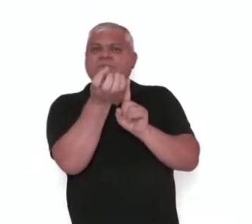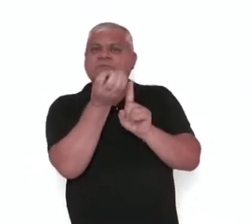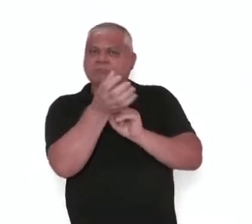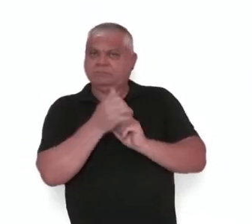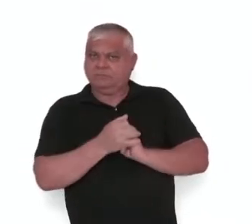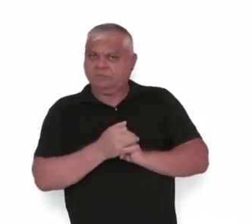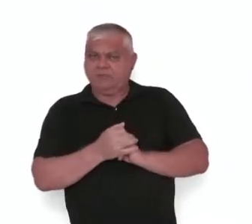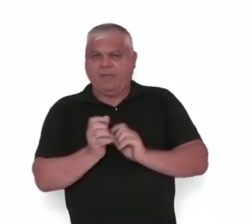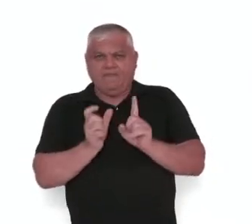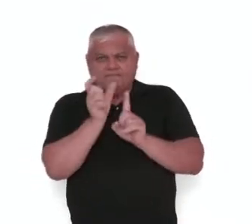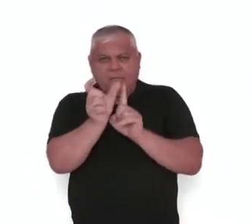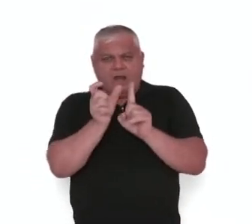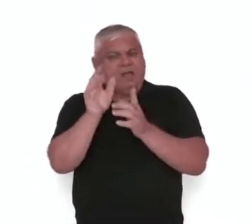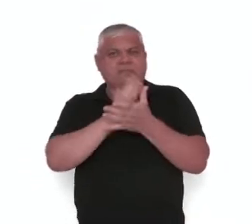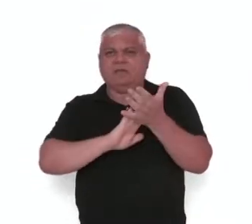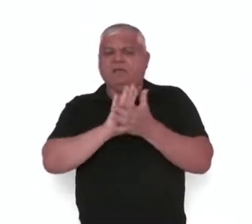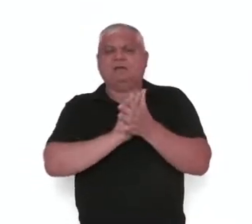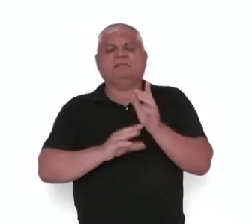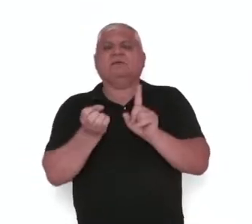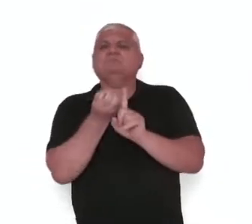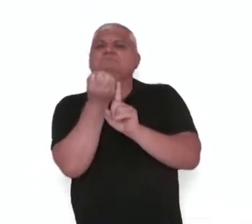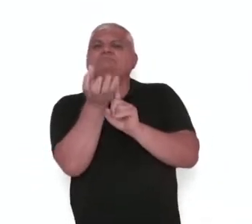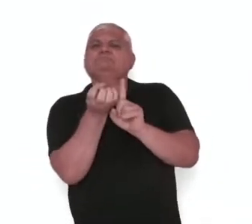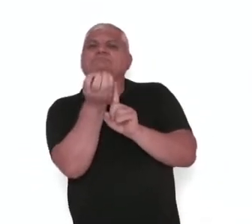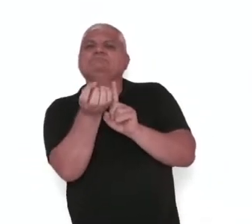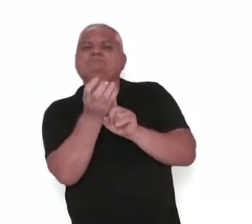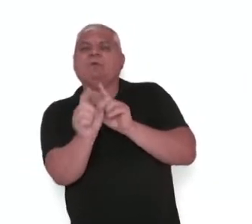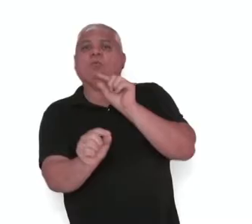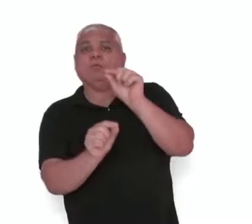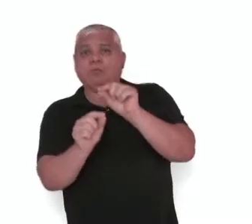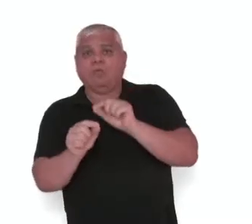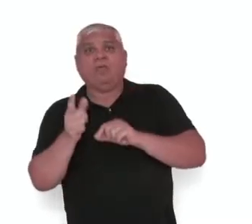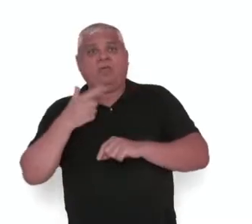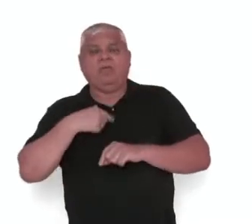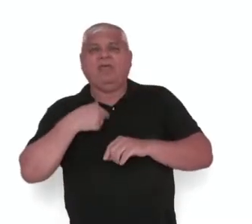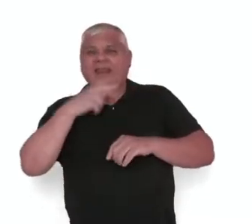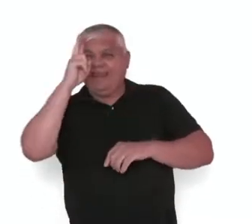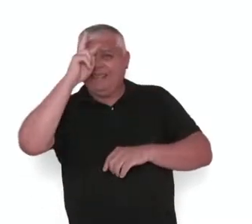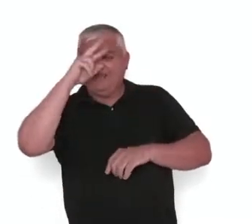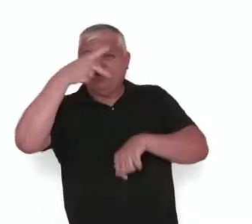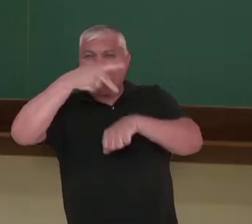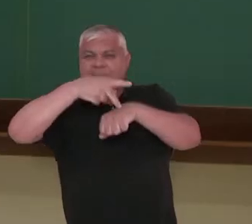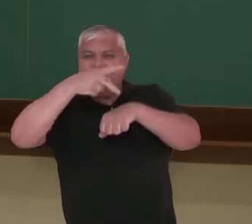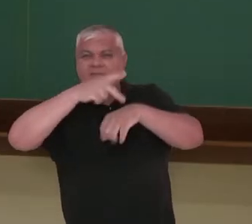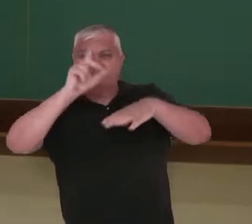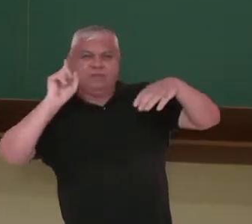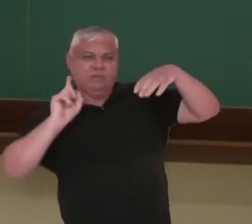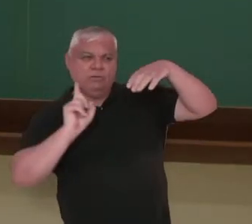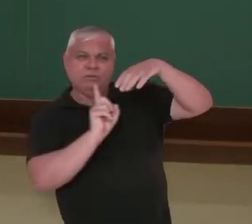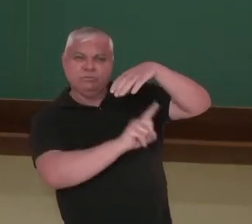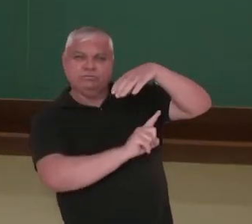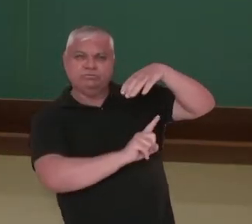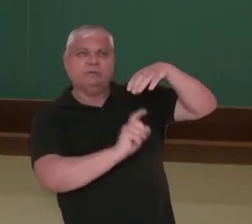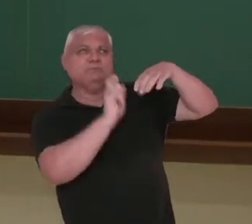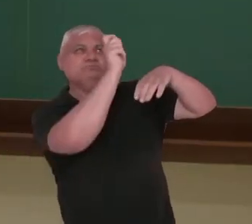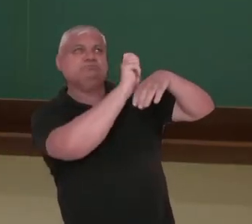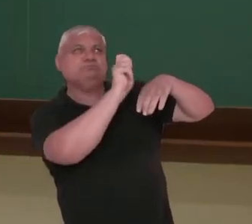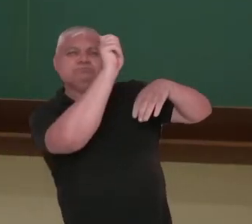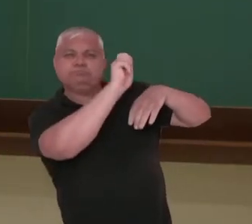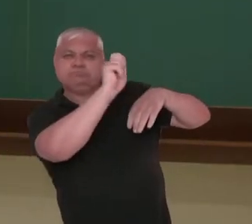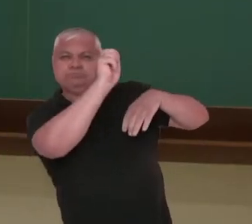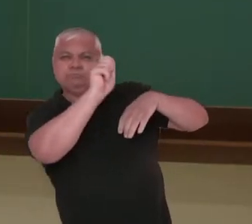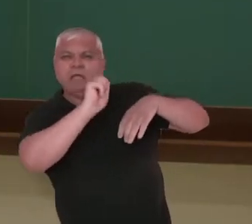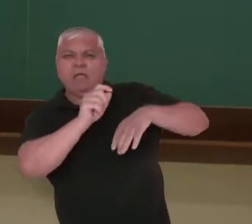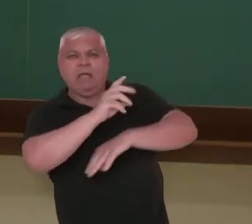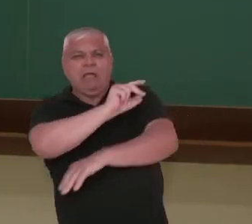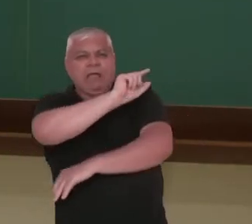verbal? Lembrando vocês que quando a gente fala da época rupestre, é antes da invenção da escrita. Quando tem a invenção da escrita, começa a Idade Antiga.